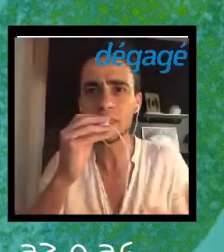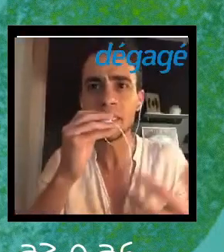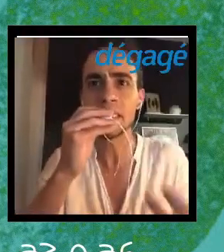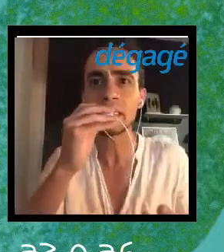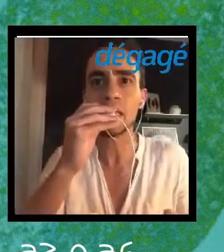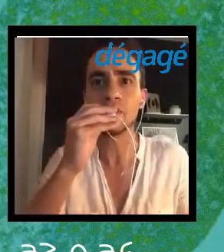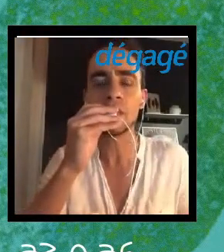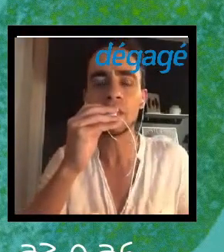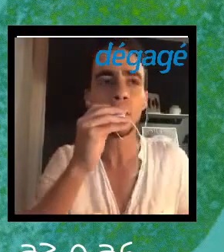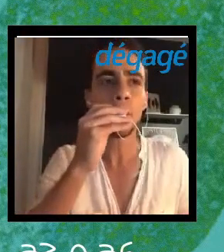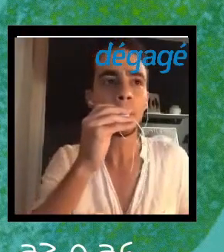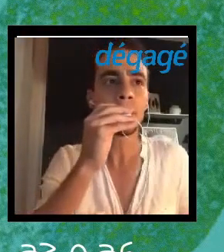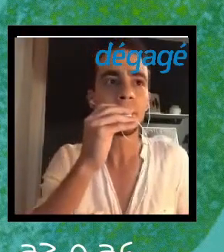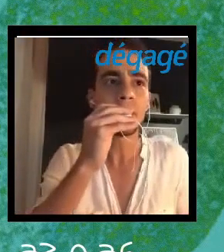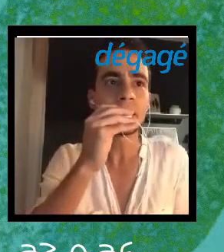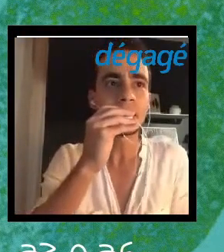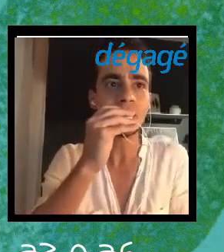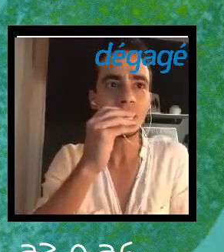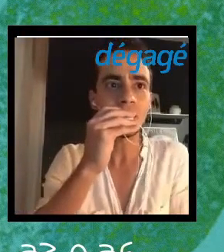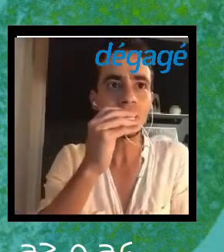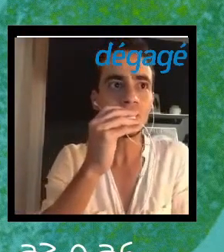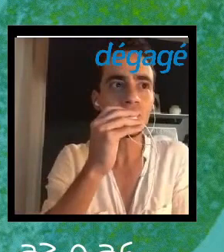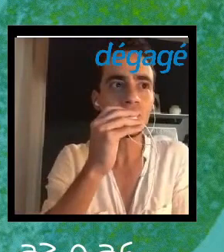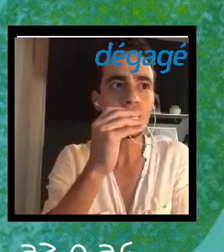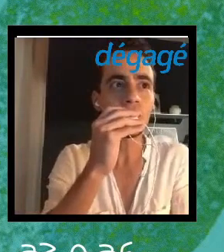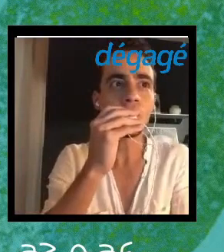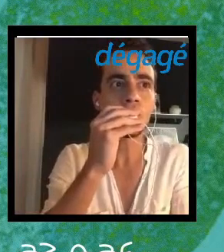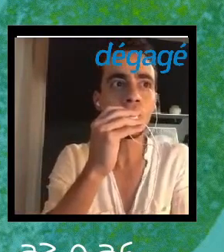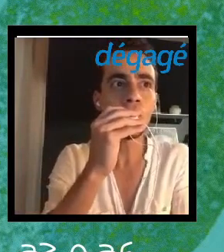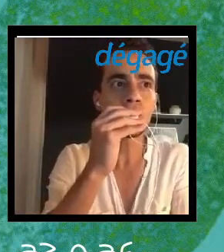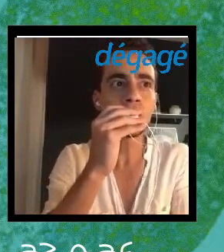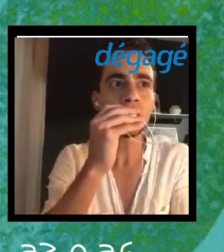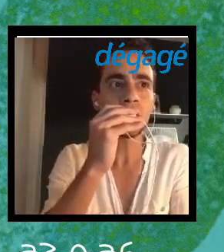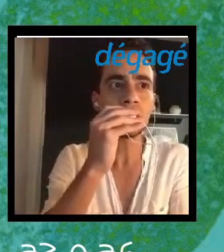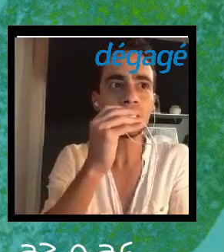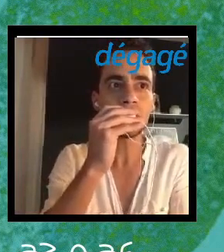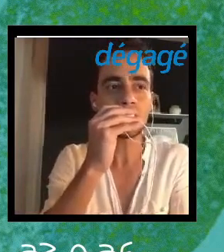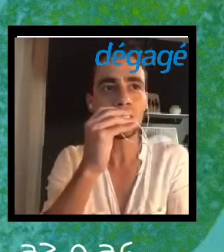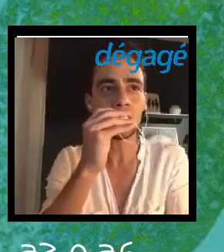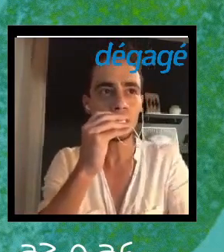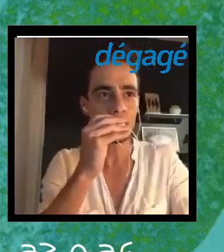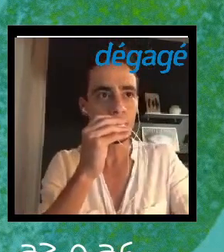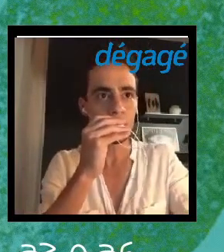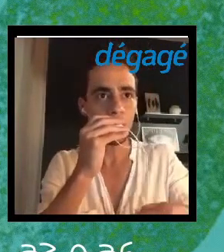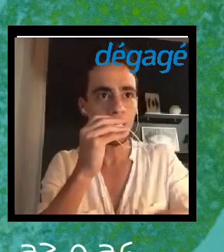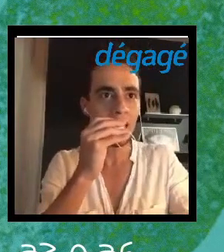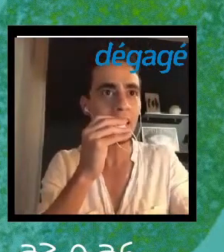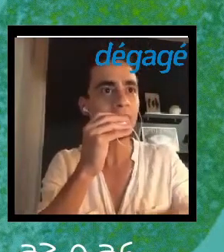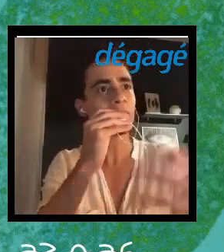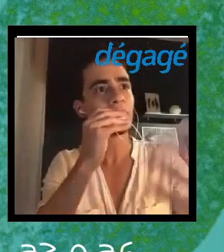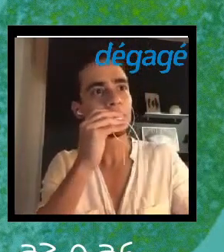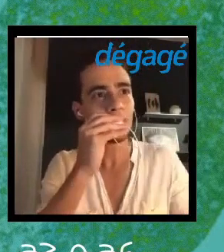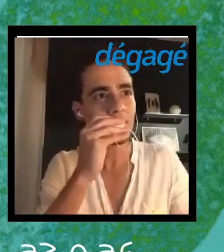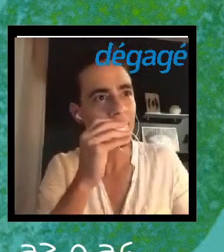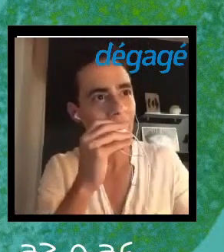desconforto, parecia que ele estava sentindo ali um desconforto, a gente tentou tocar, dançar,